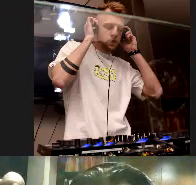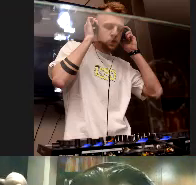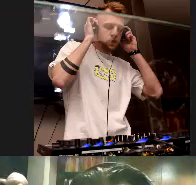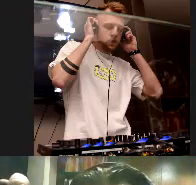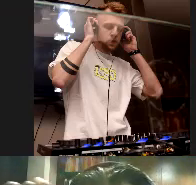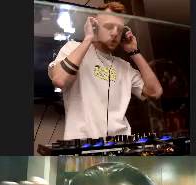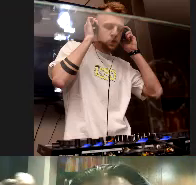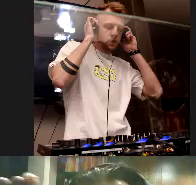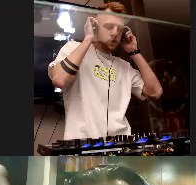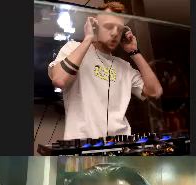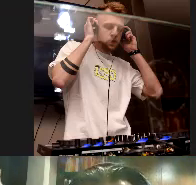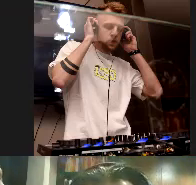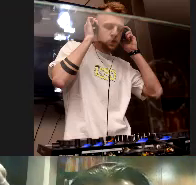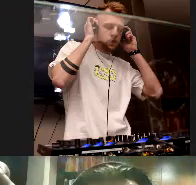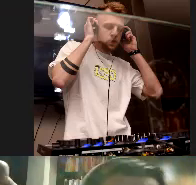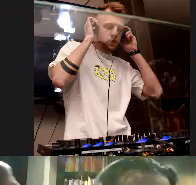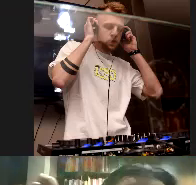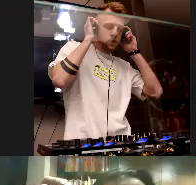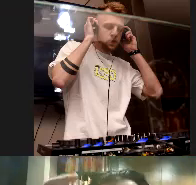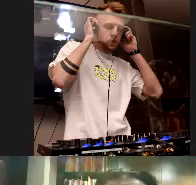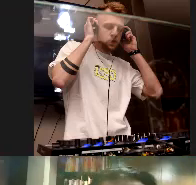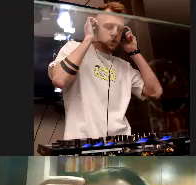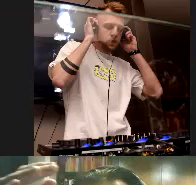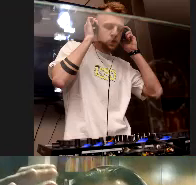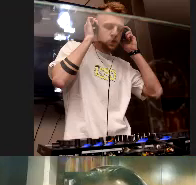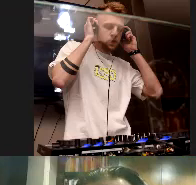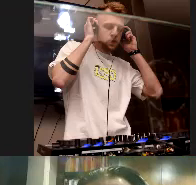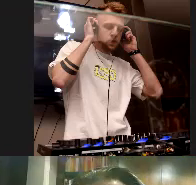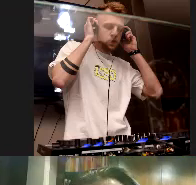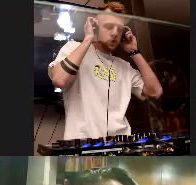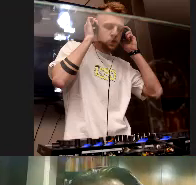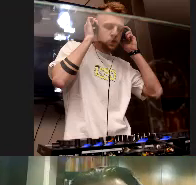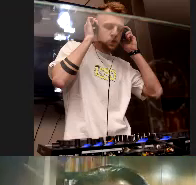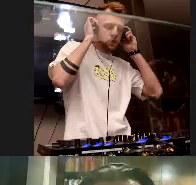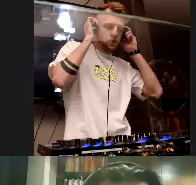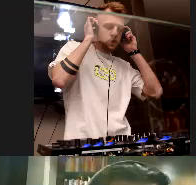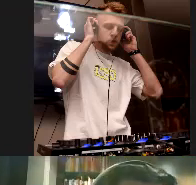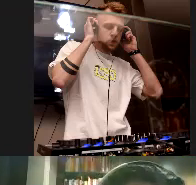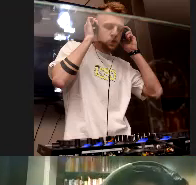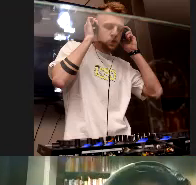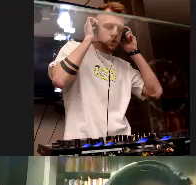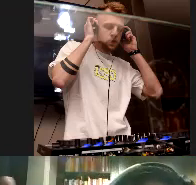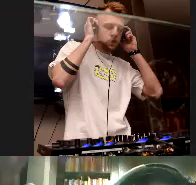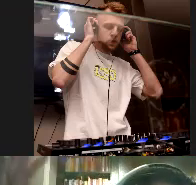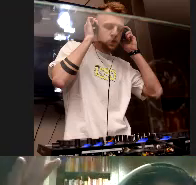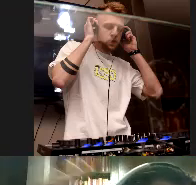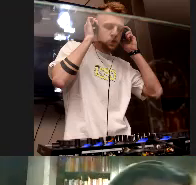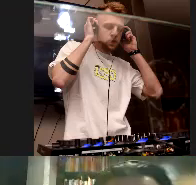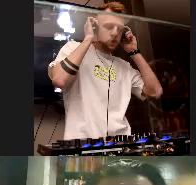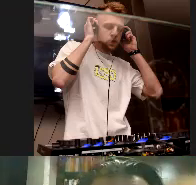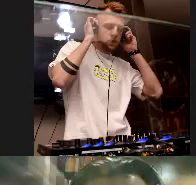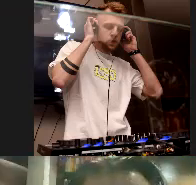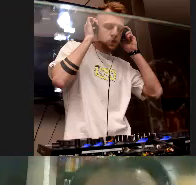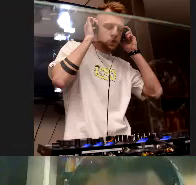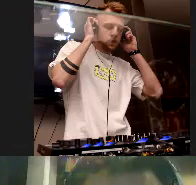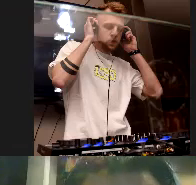melhorando. Tu tem que melhorar. Conservar não é deixar o que tá. Daí tu não melhorou. Tu parou no